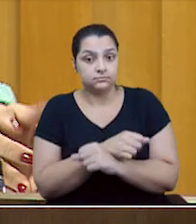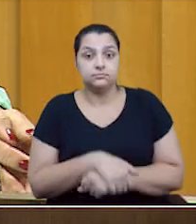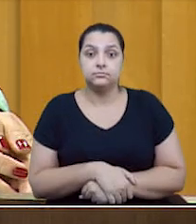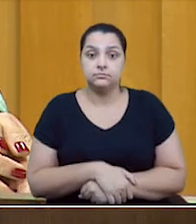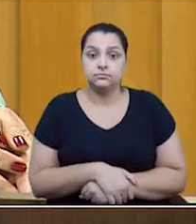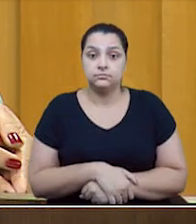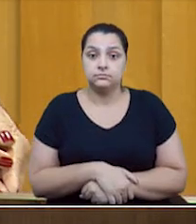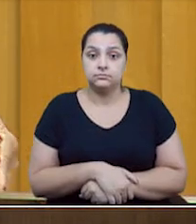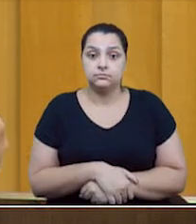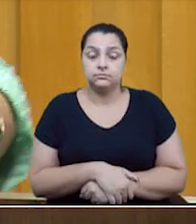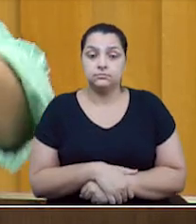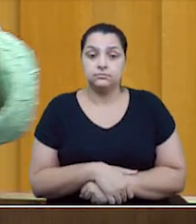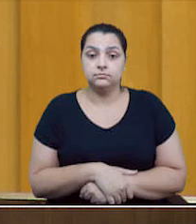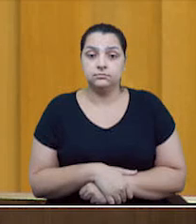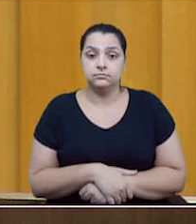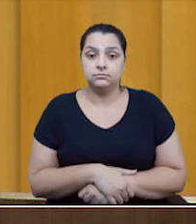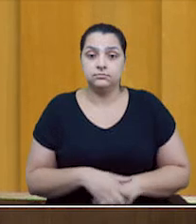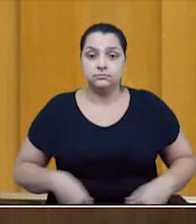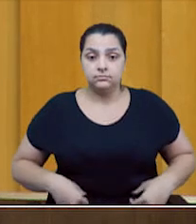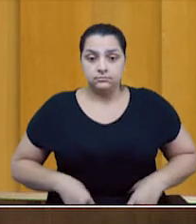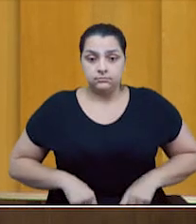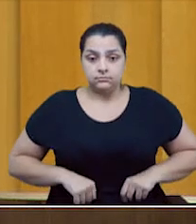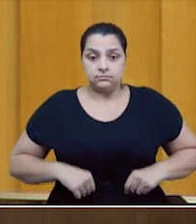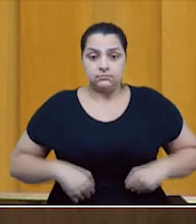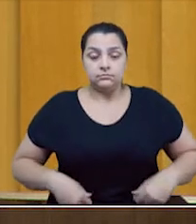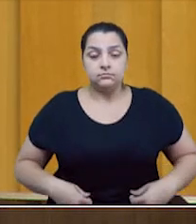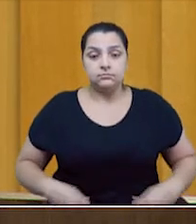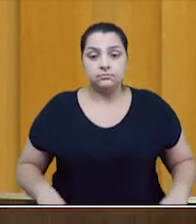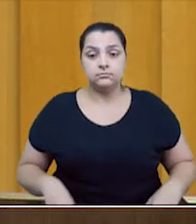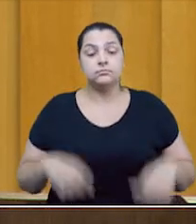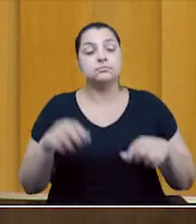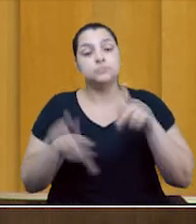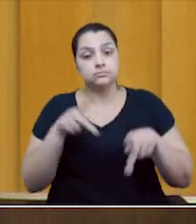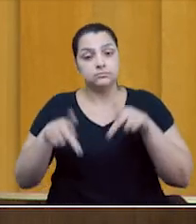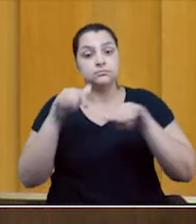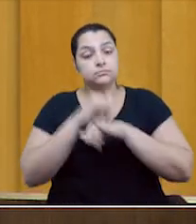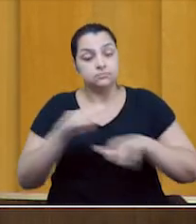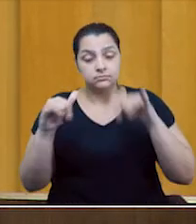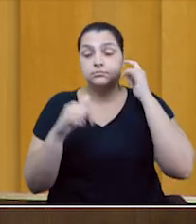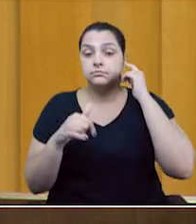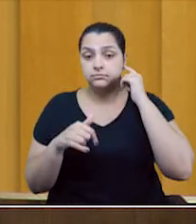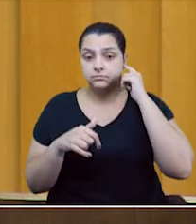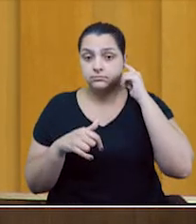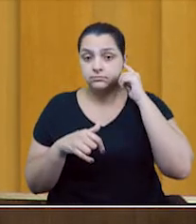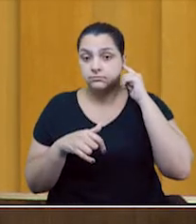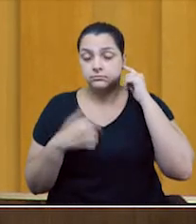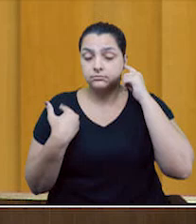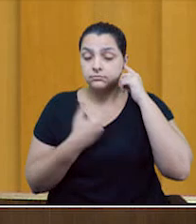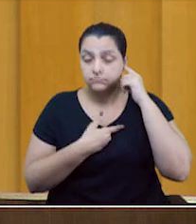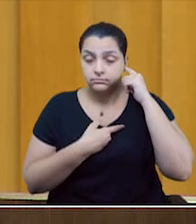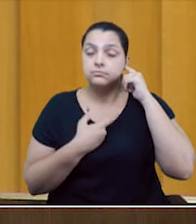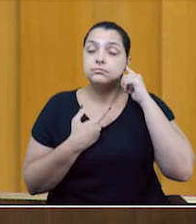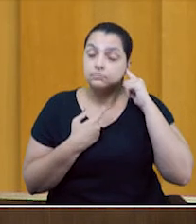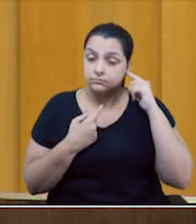digno. Então, a população, alertar a população nesse sentido. E, com certeza, nós vamos estar